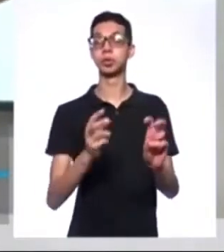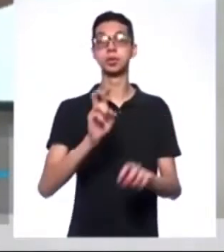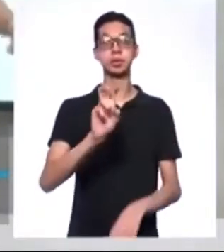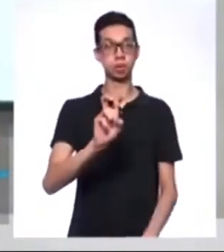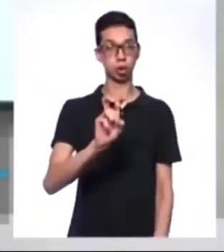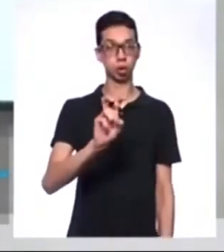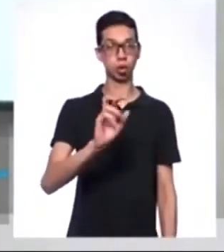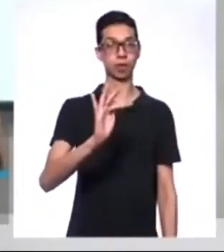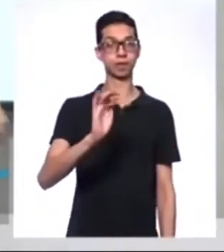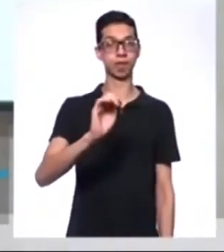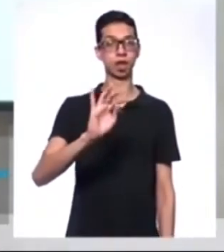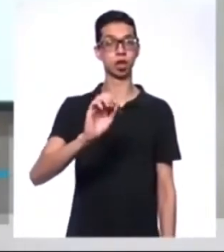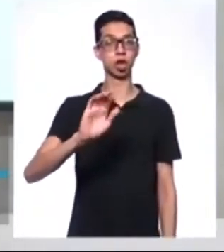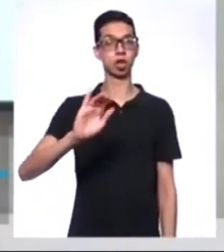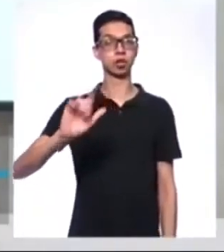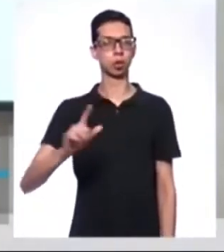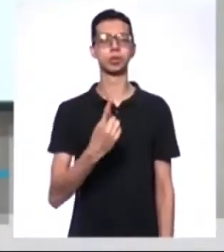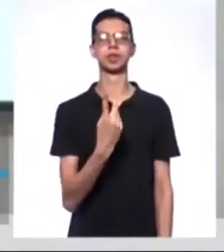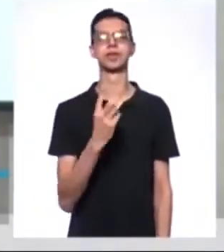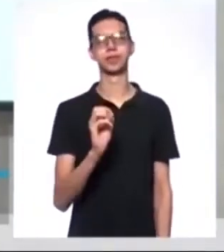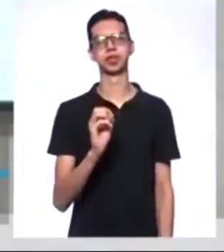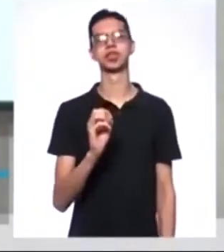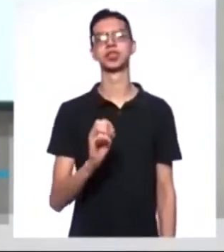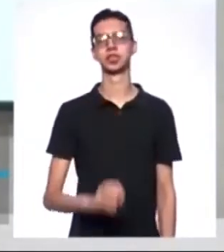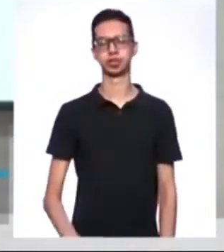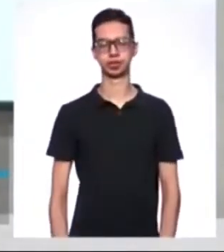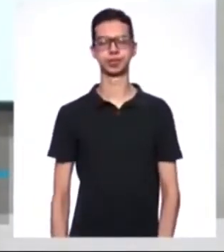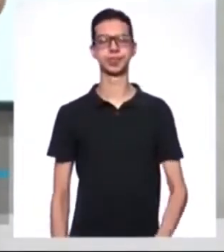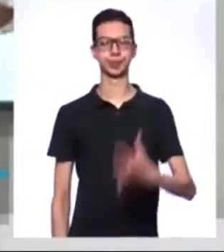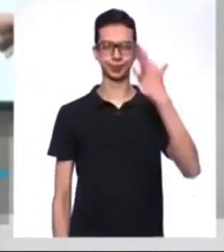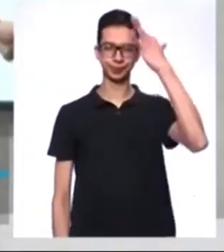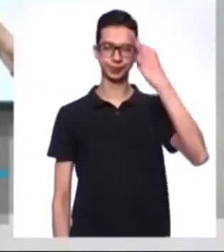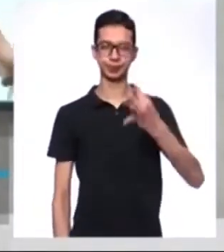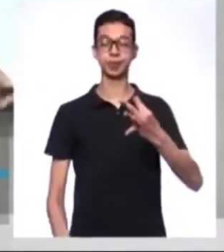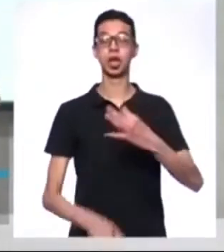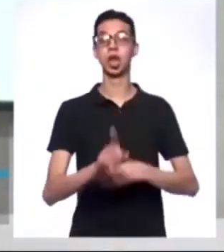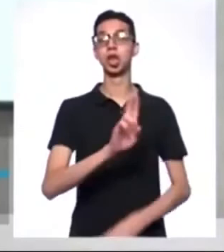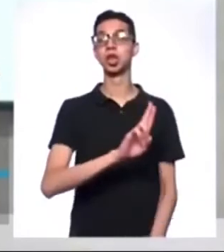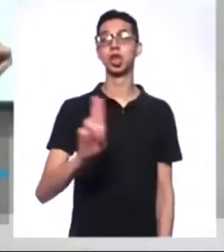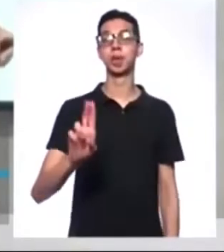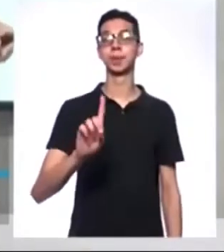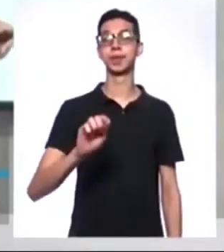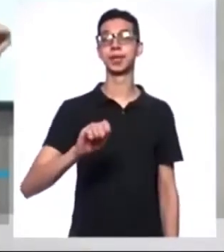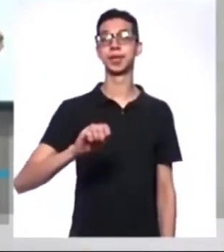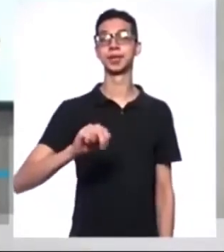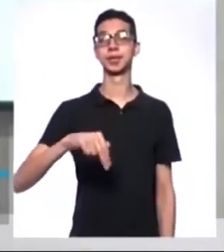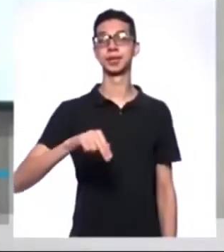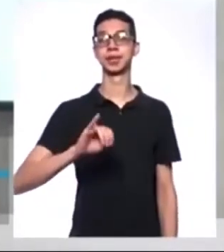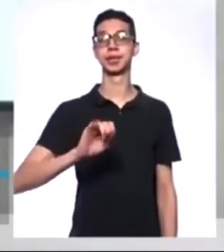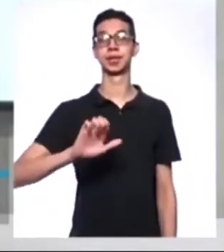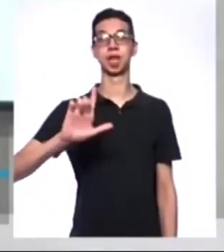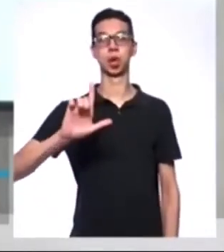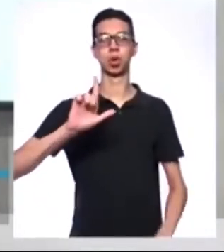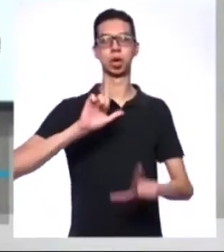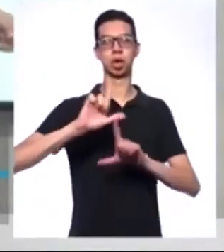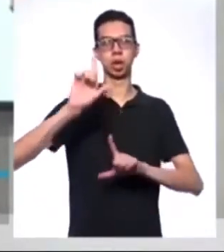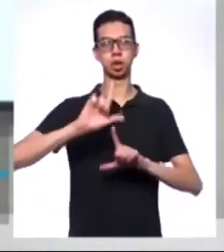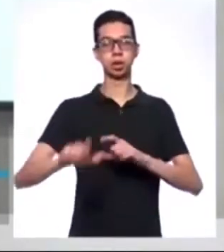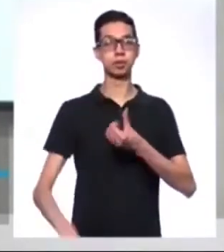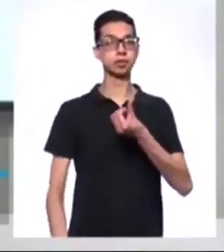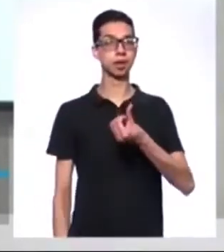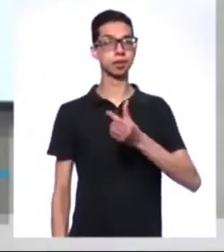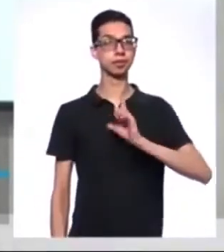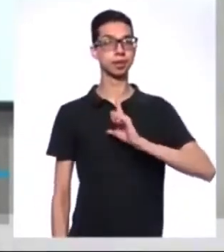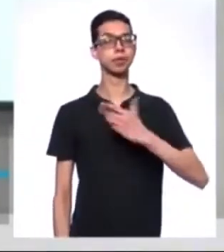é que dá 120 anagramas Ó você chama Daniel Daniel tem seis letras